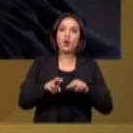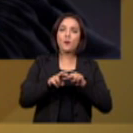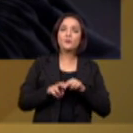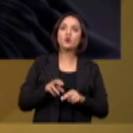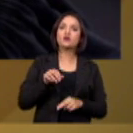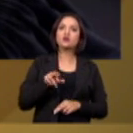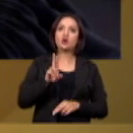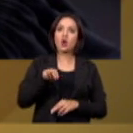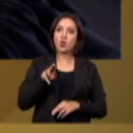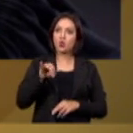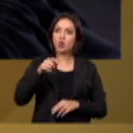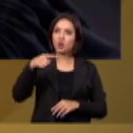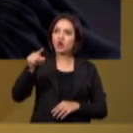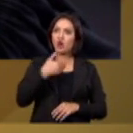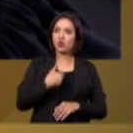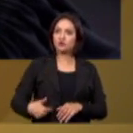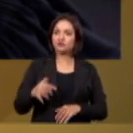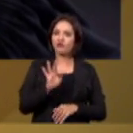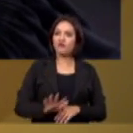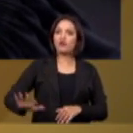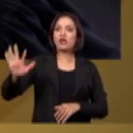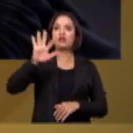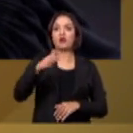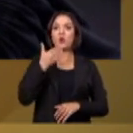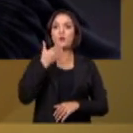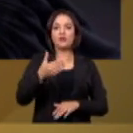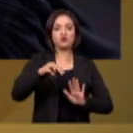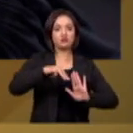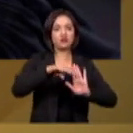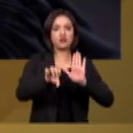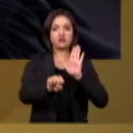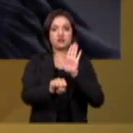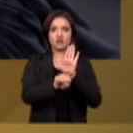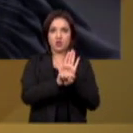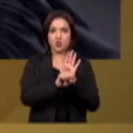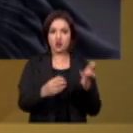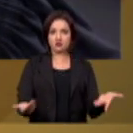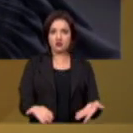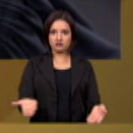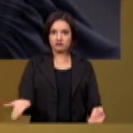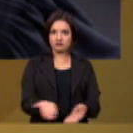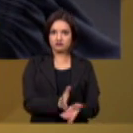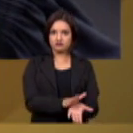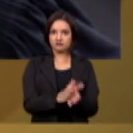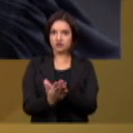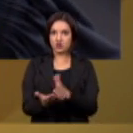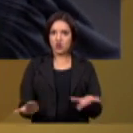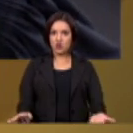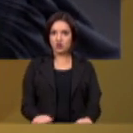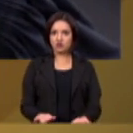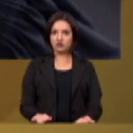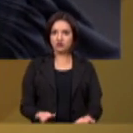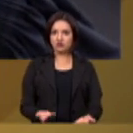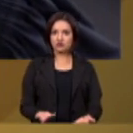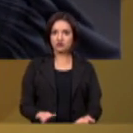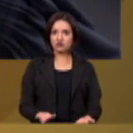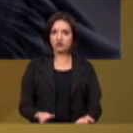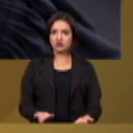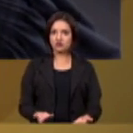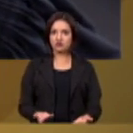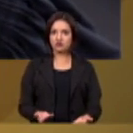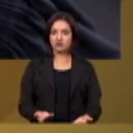união roga seja o mandado de segurança em julgamento é obrigado